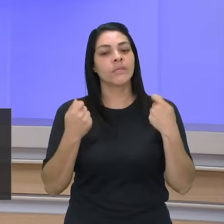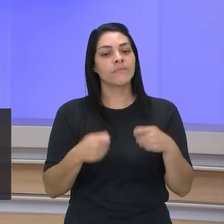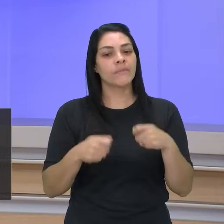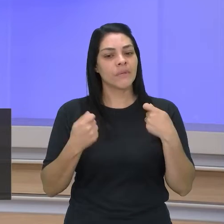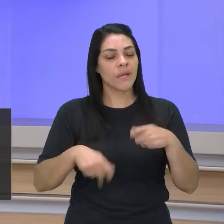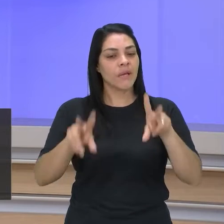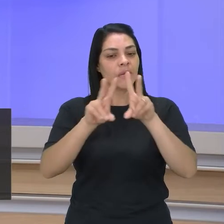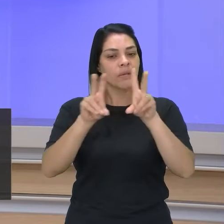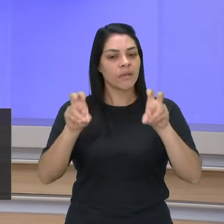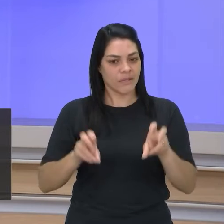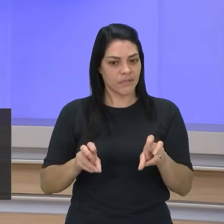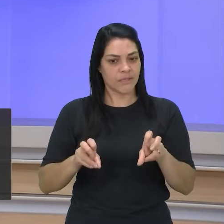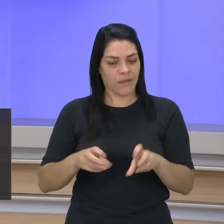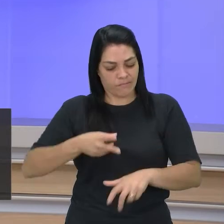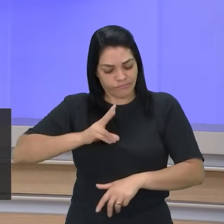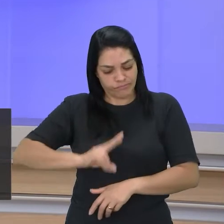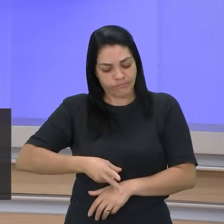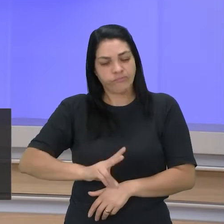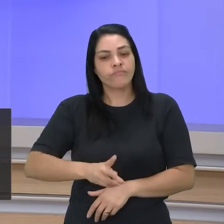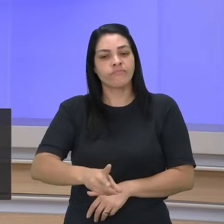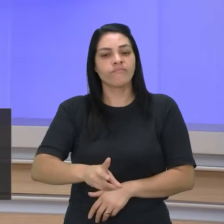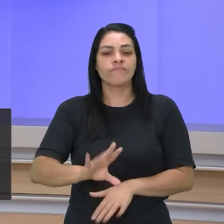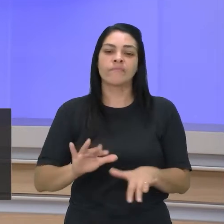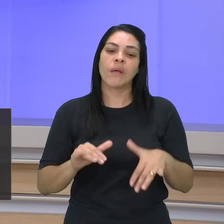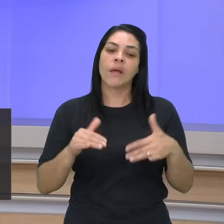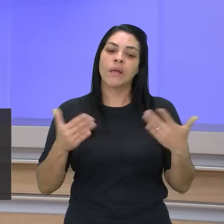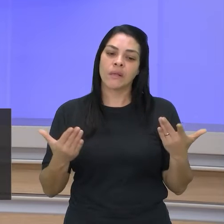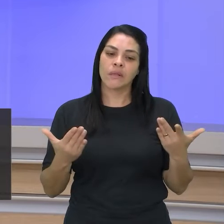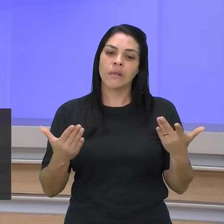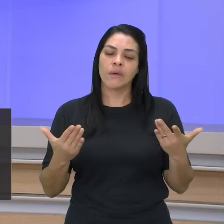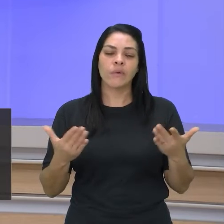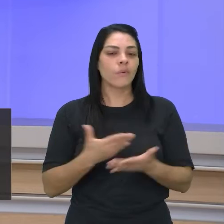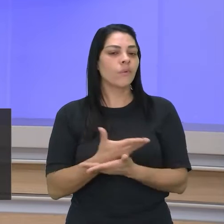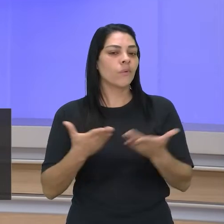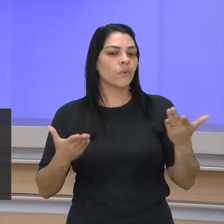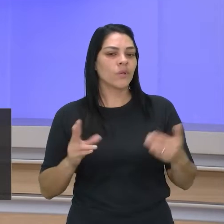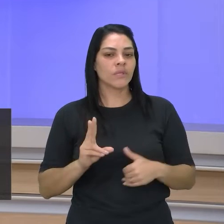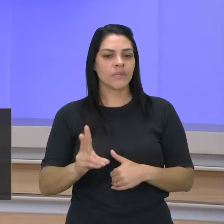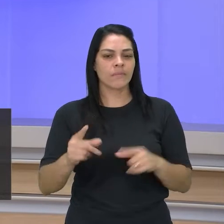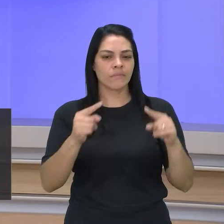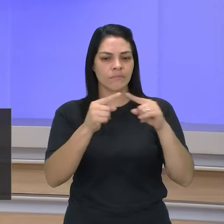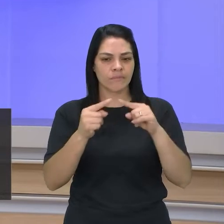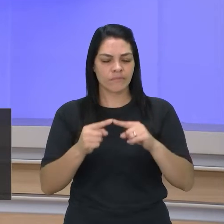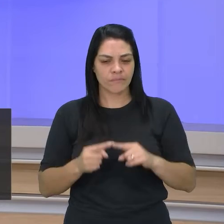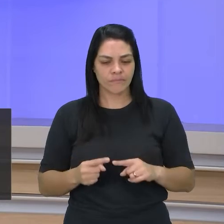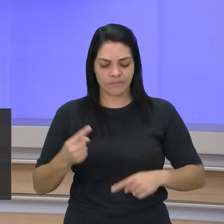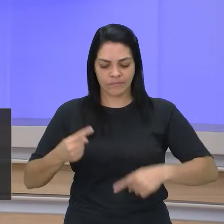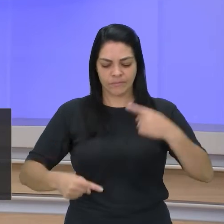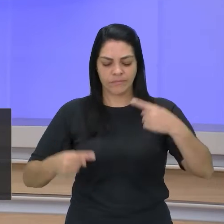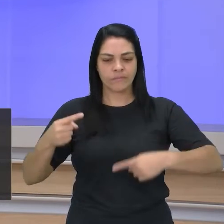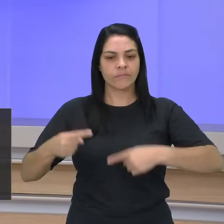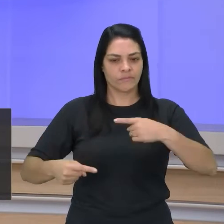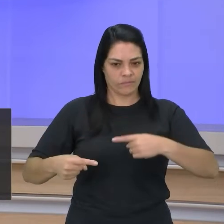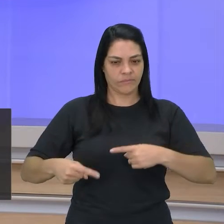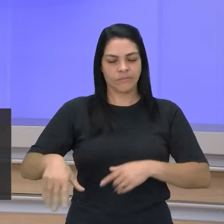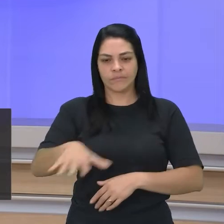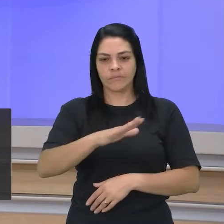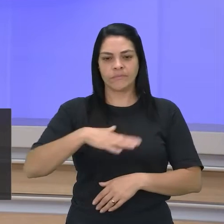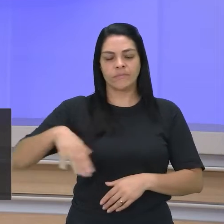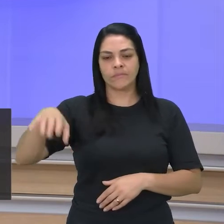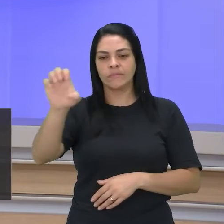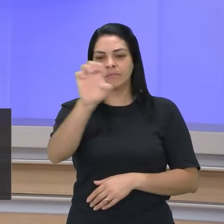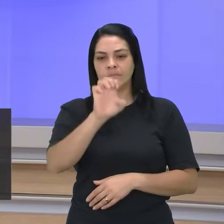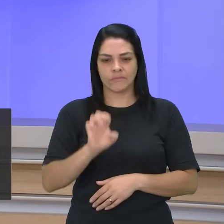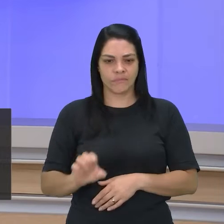de ser permanente, né? Então, isso a gente está sempre alinhado às políticas nacionais, estaduais de